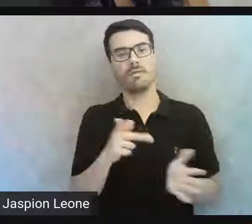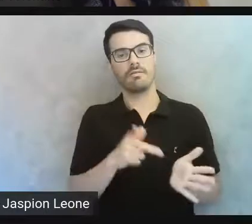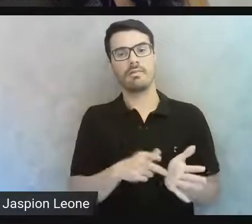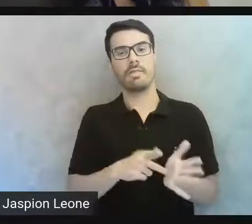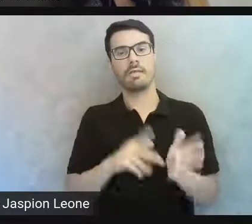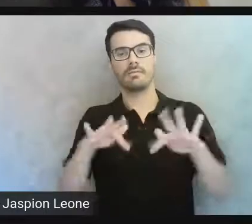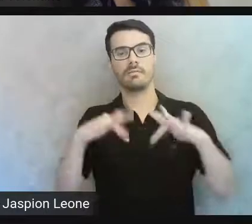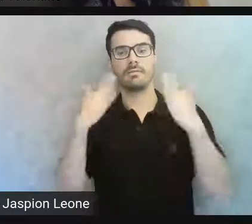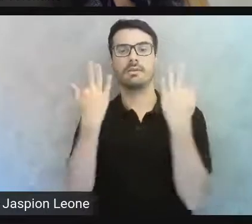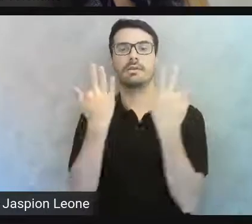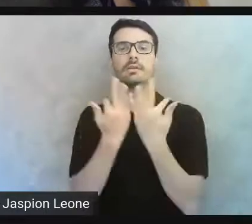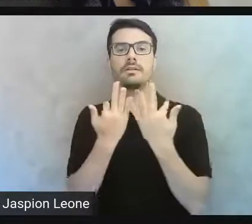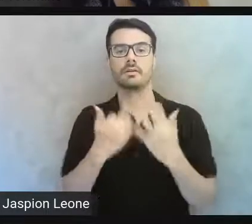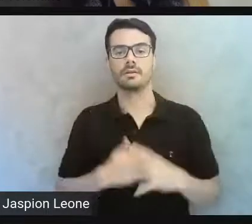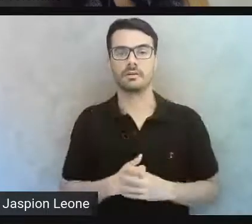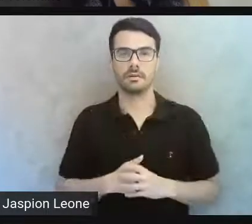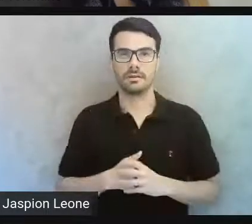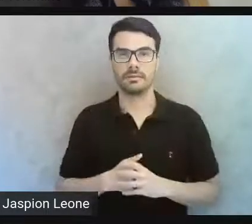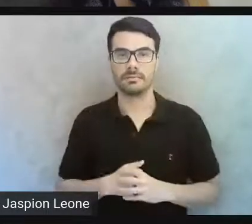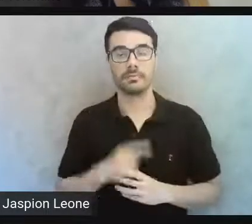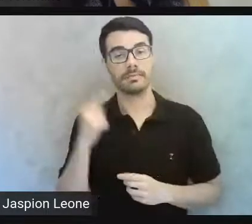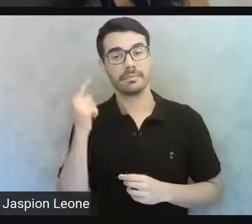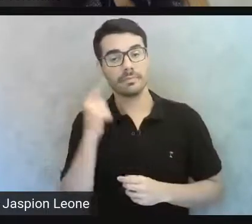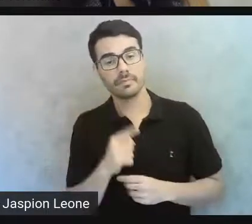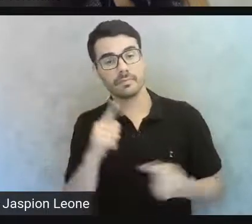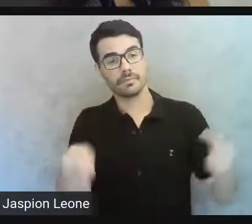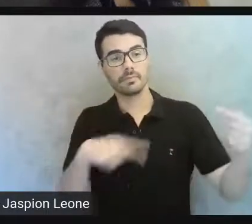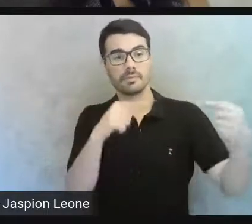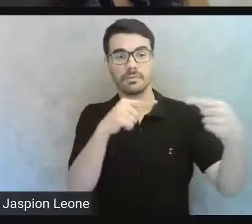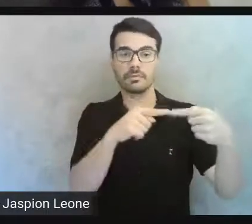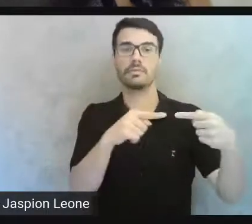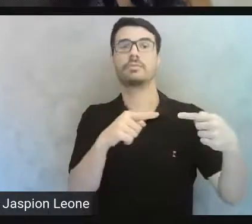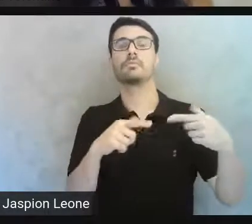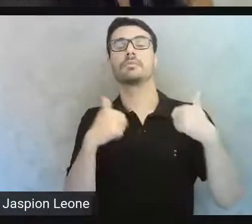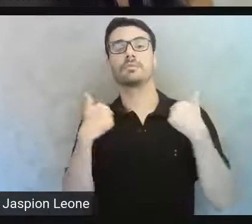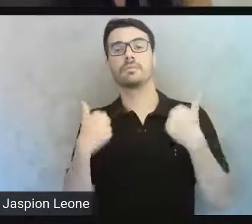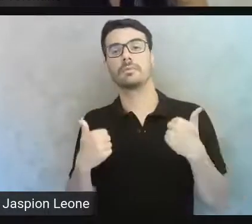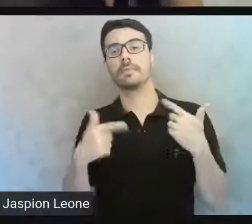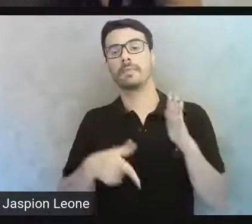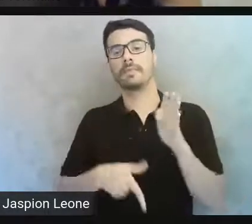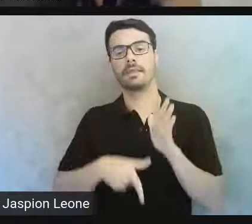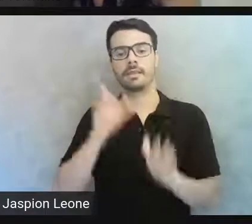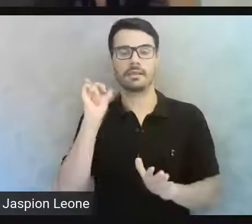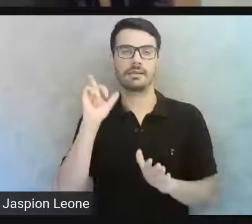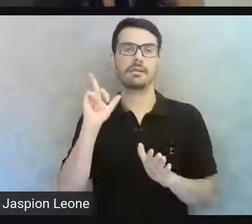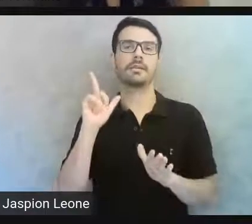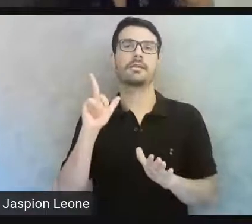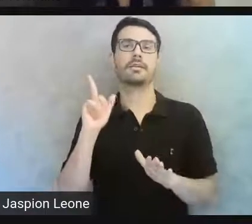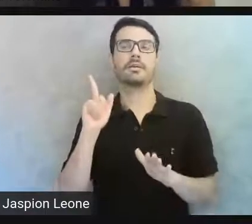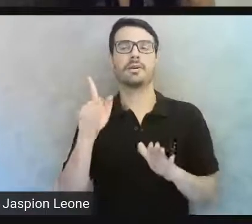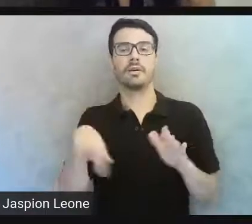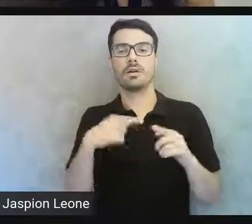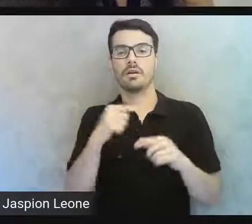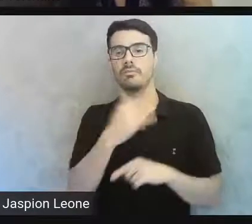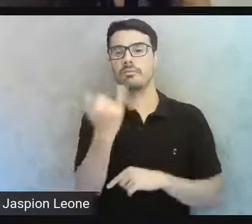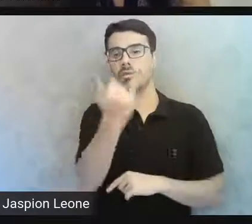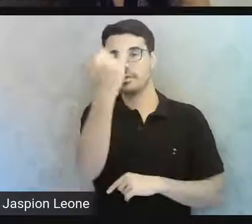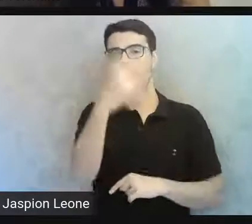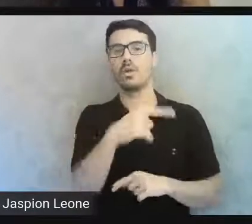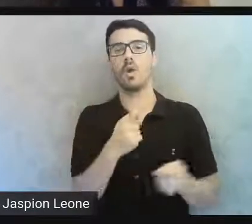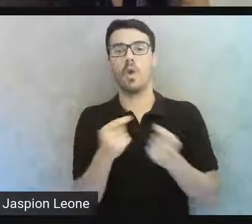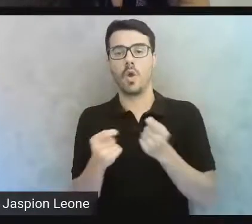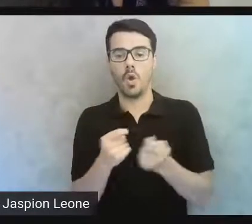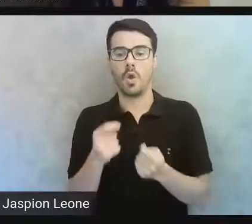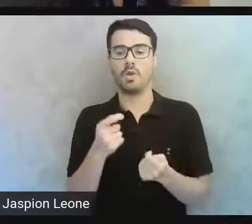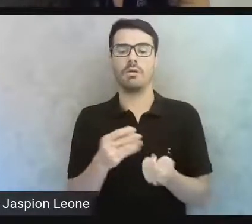né. Então, eu acho que essa definição dos objetivos, como eu até já mencionei um pouquinho antes, ela vai ser muito importante, né, tanto no controle dos